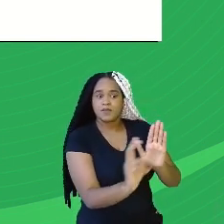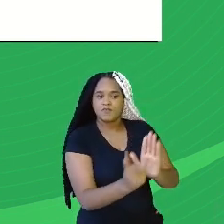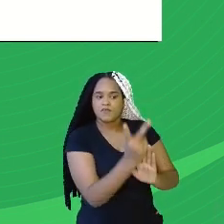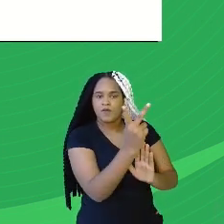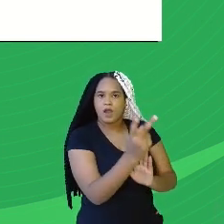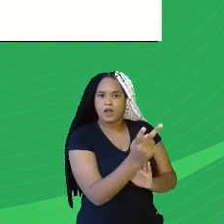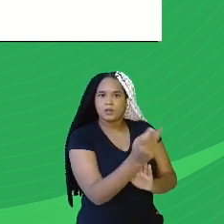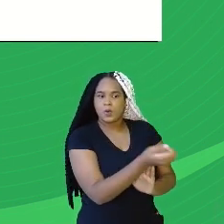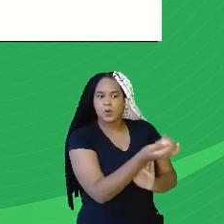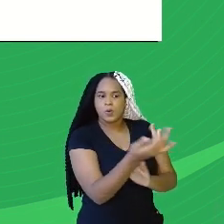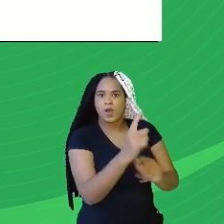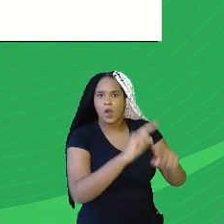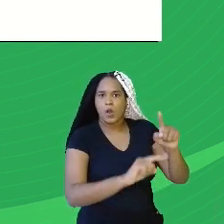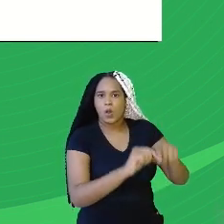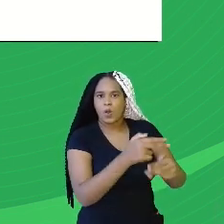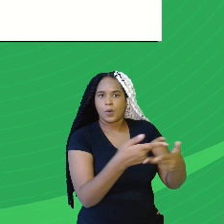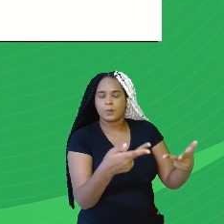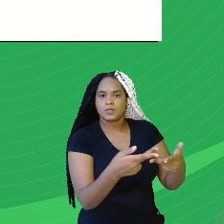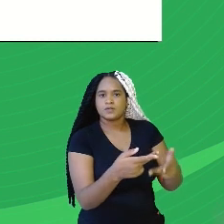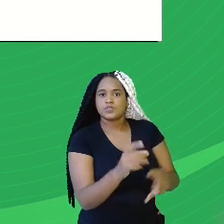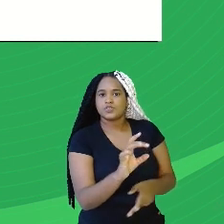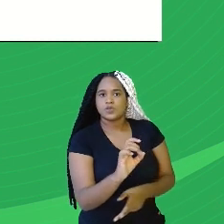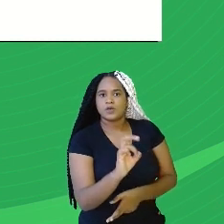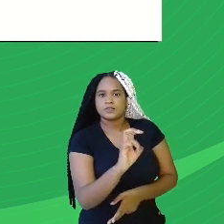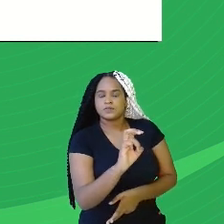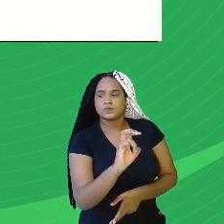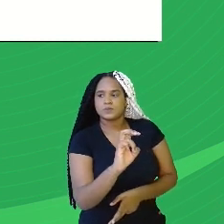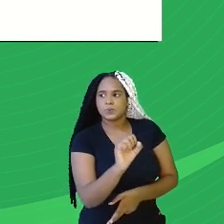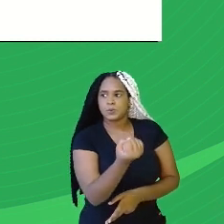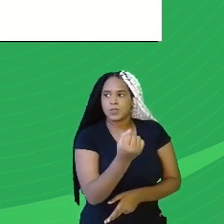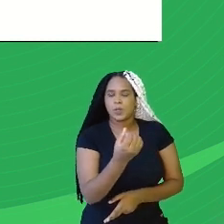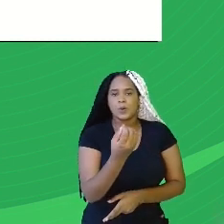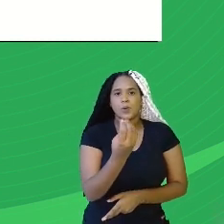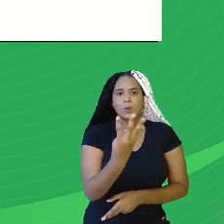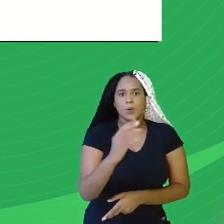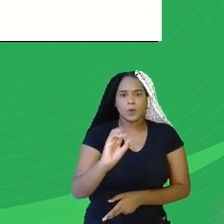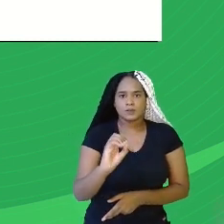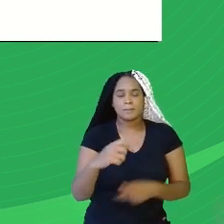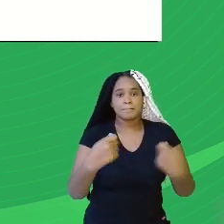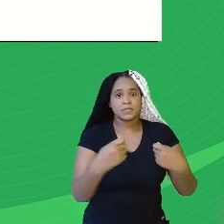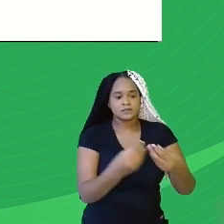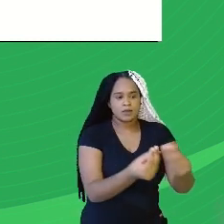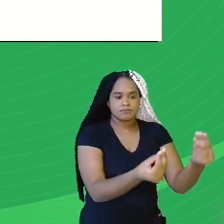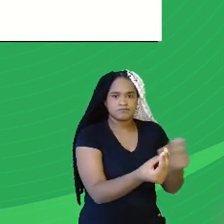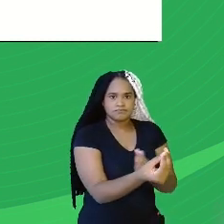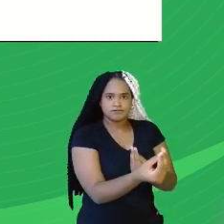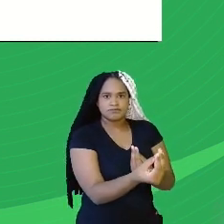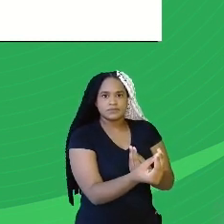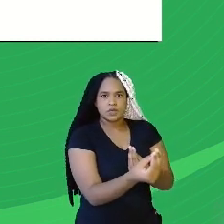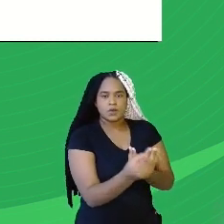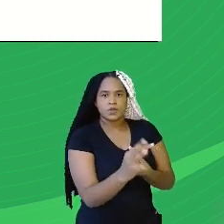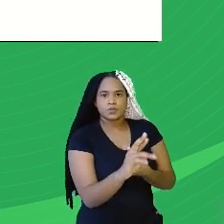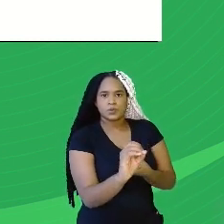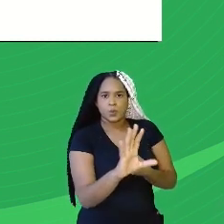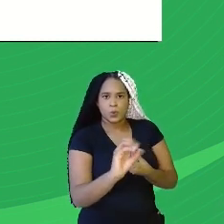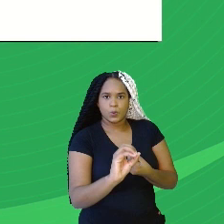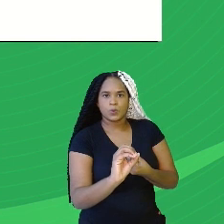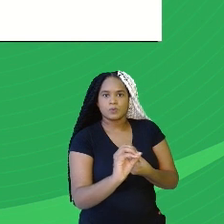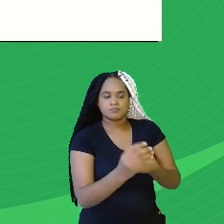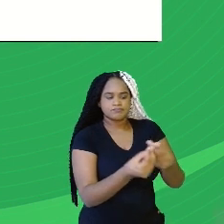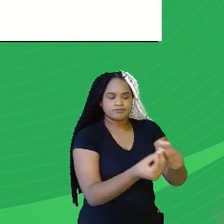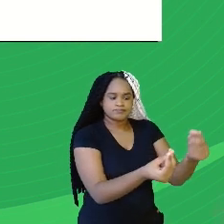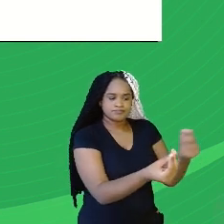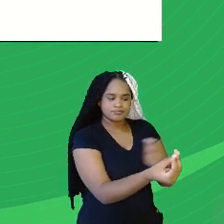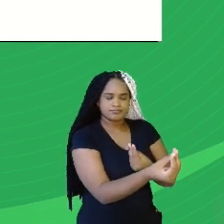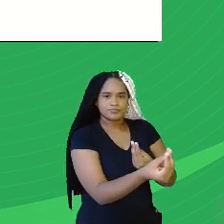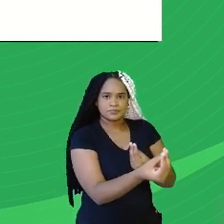vai precisar do troco. Exatamente. Nesse caso, o troco vai vir em